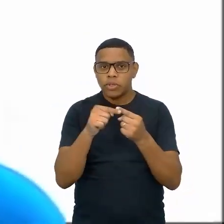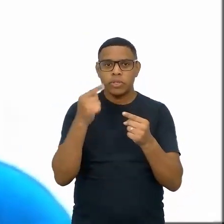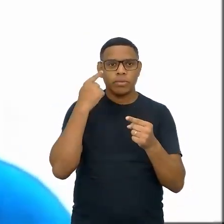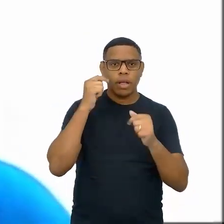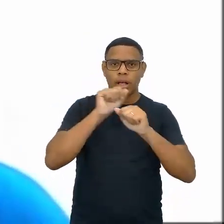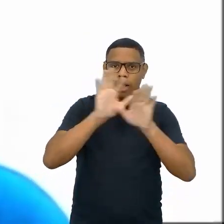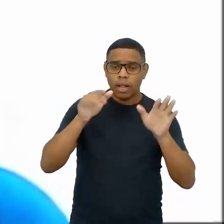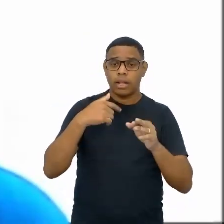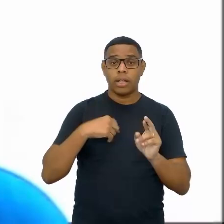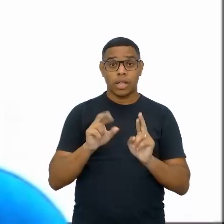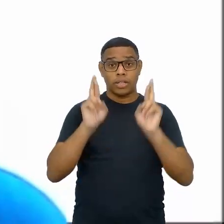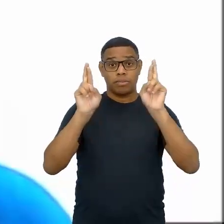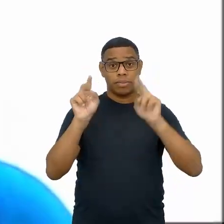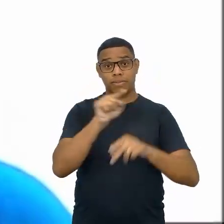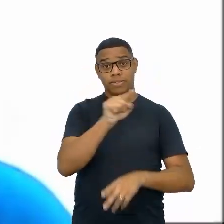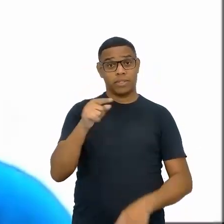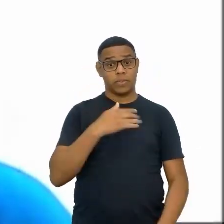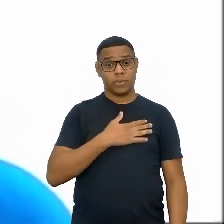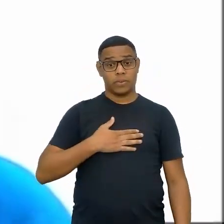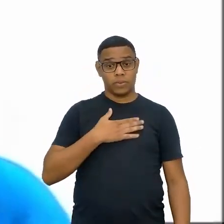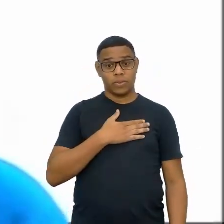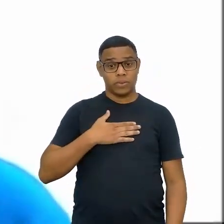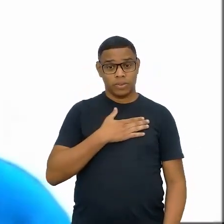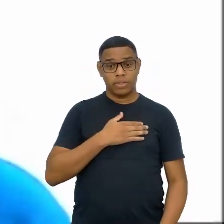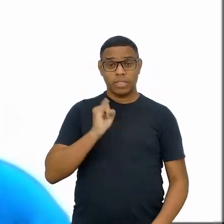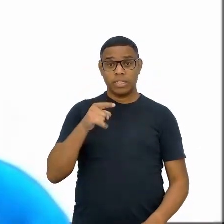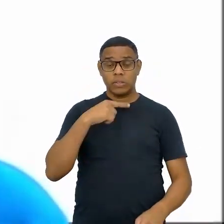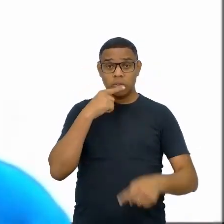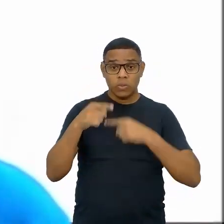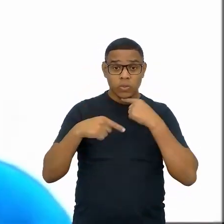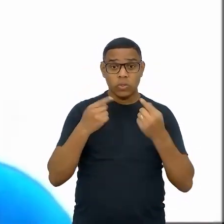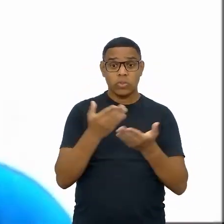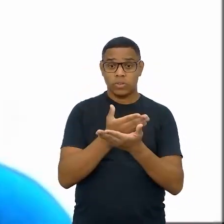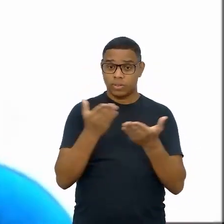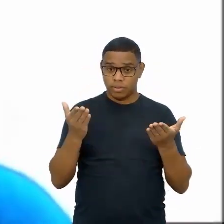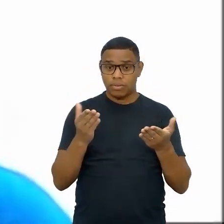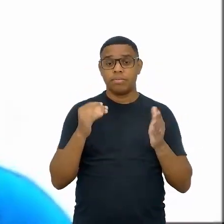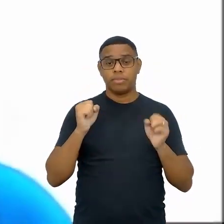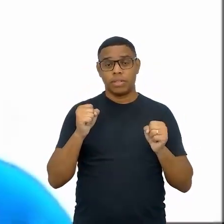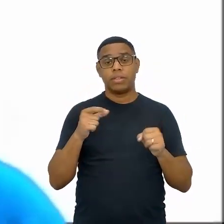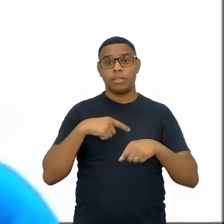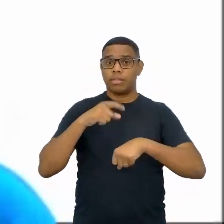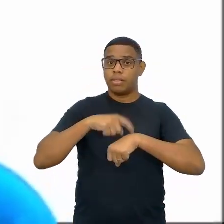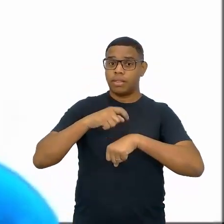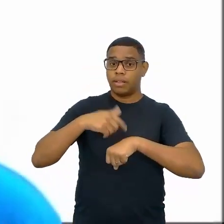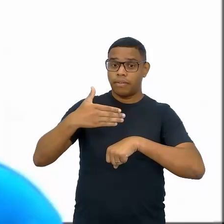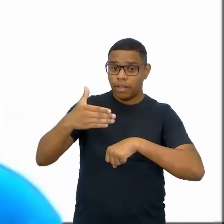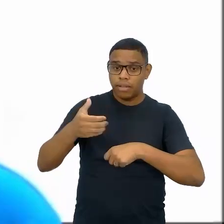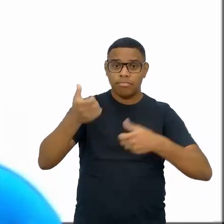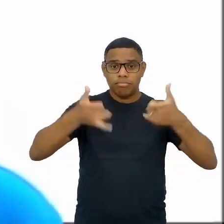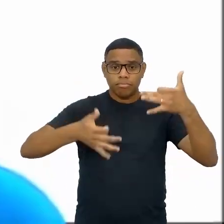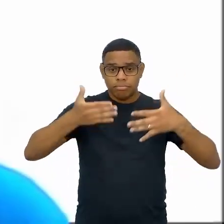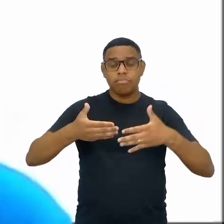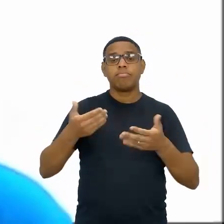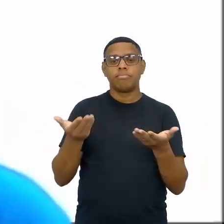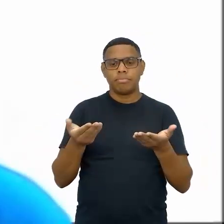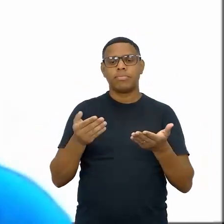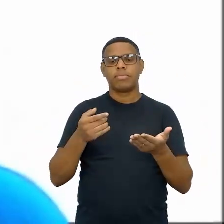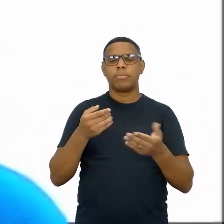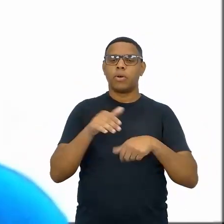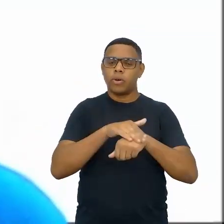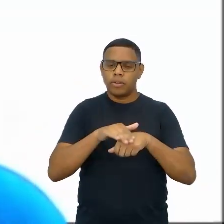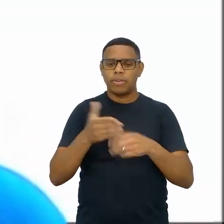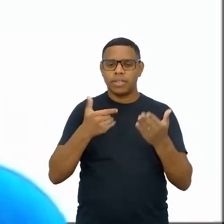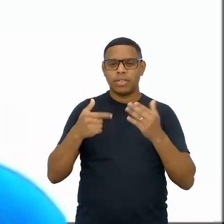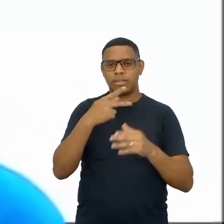que vocês tenham gostado e as dúvidas que surgirem, né, vocês terão um momento de desdobramento aí da pauta e